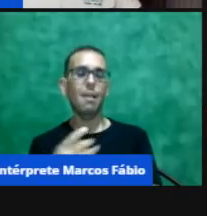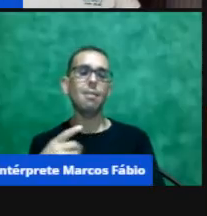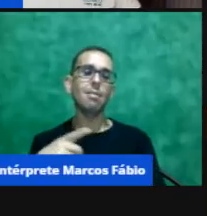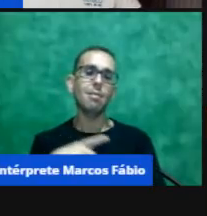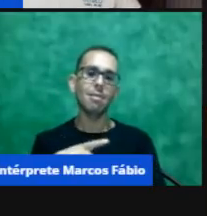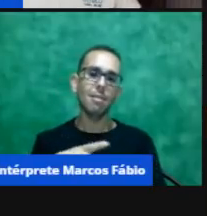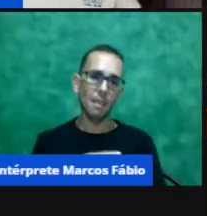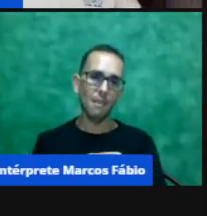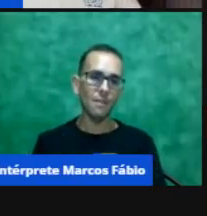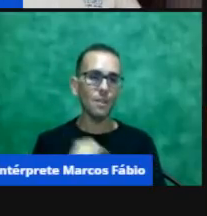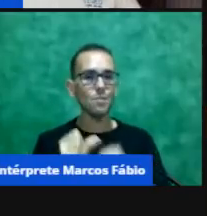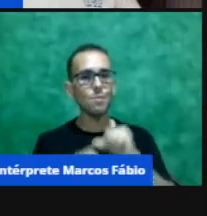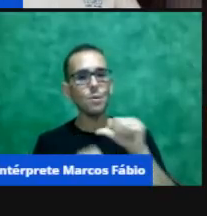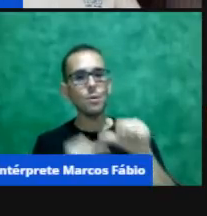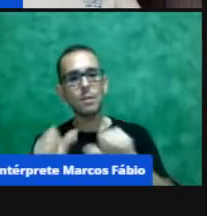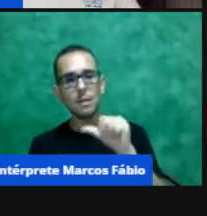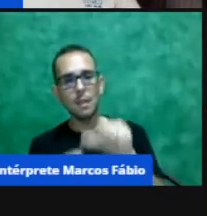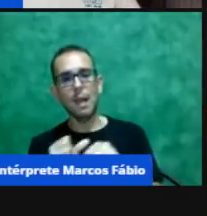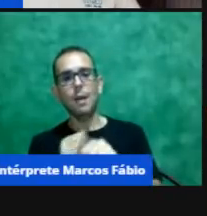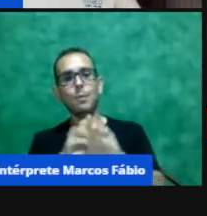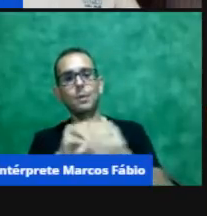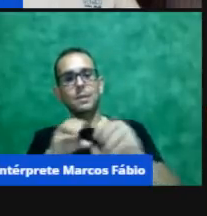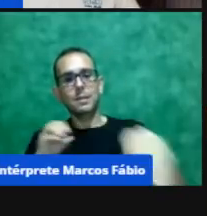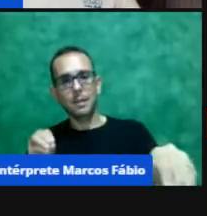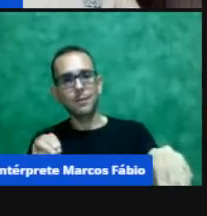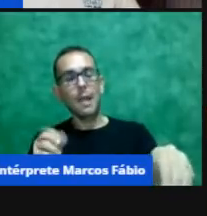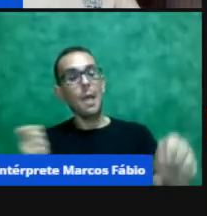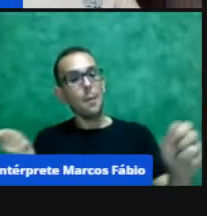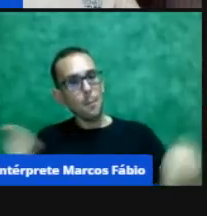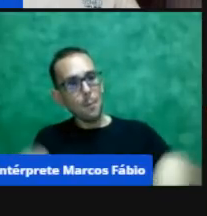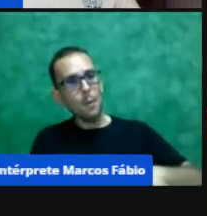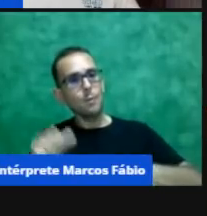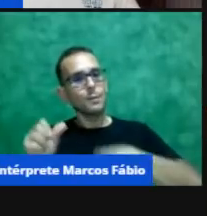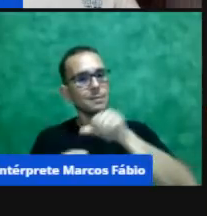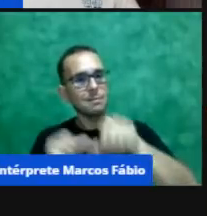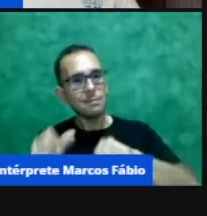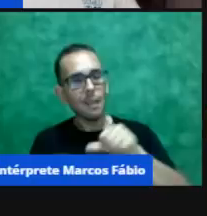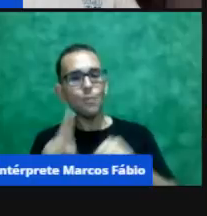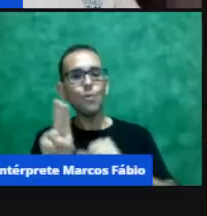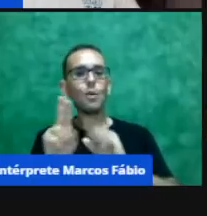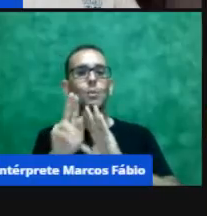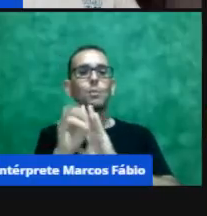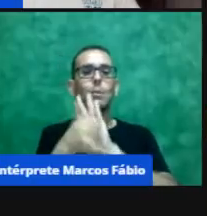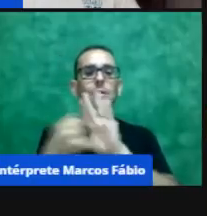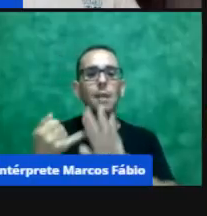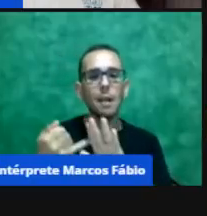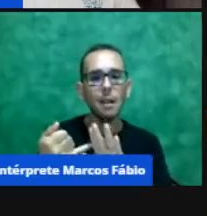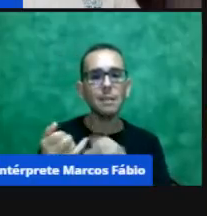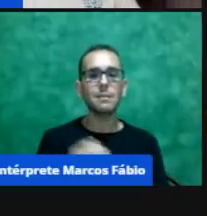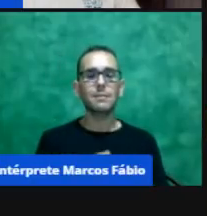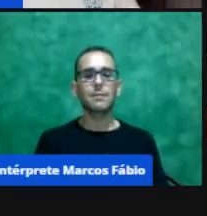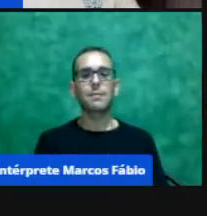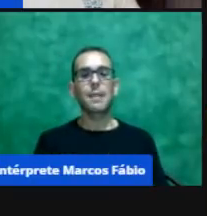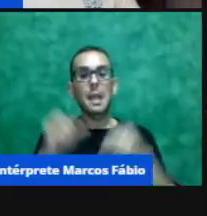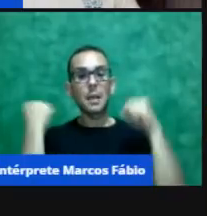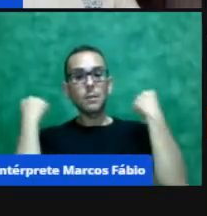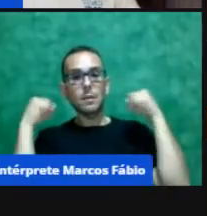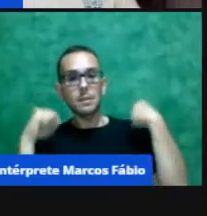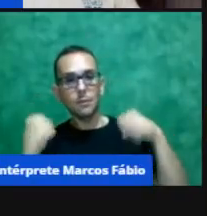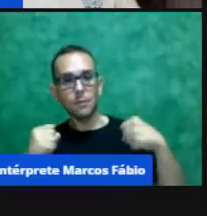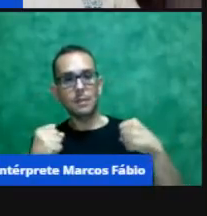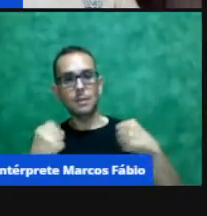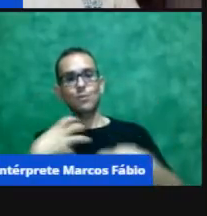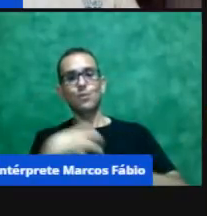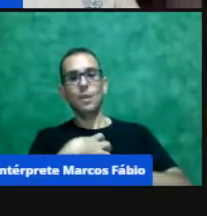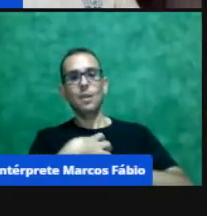que modificar para o contexto remoto. E aí eu modifiquei, no caso, o nome do projeto, Educação Física de Forma Remota, né? E